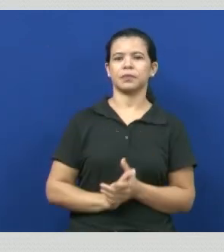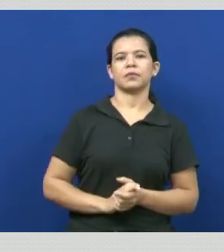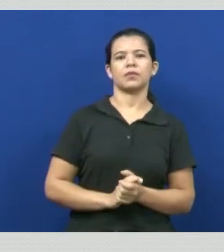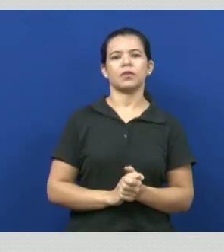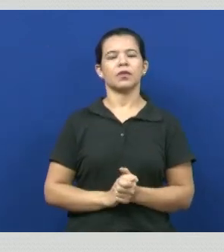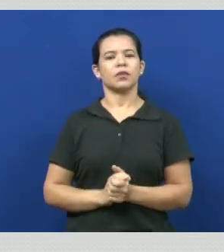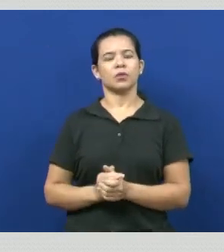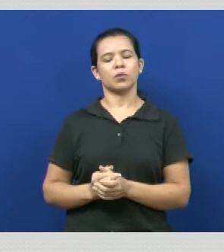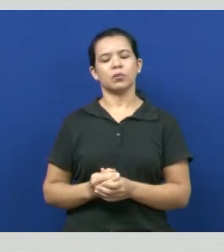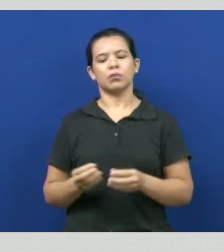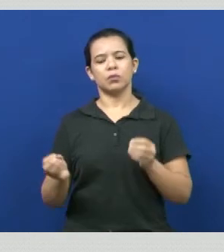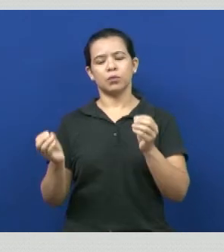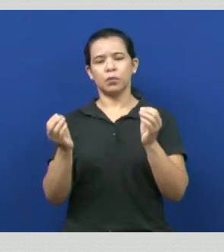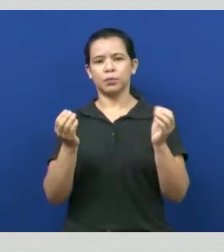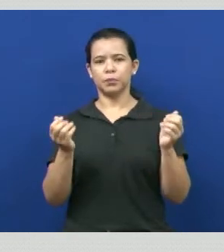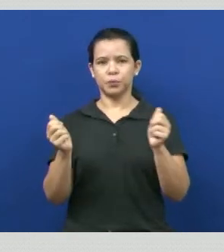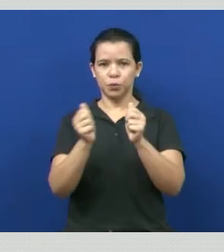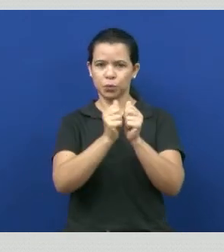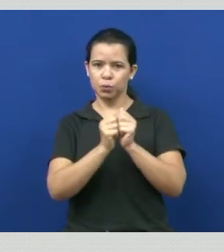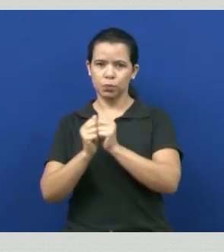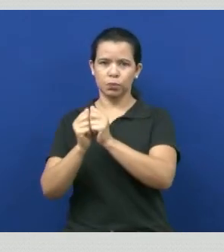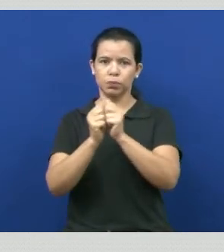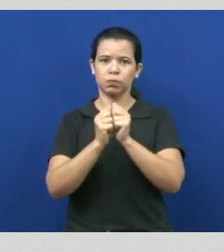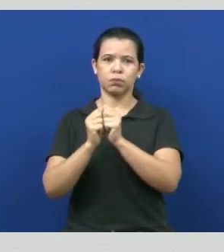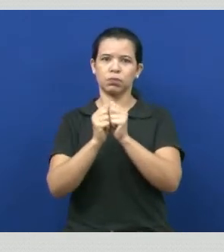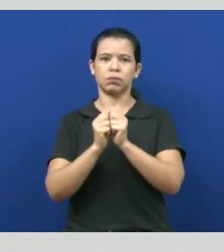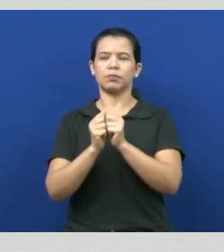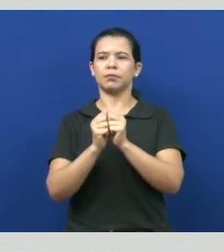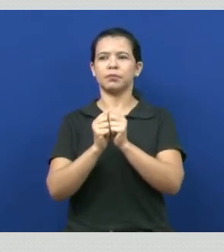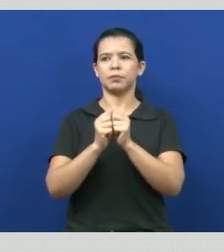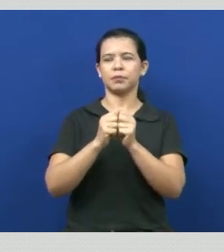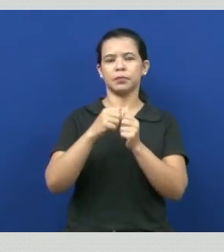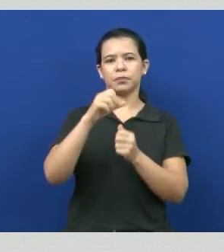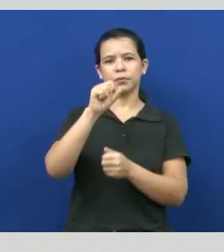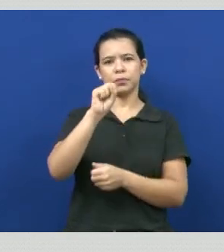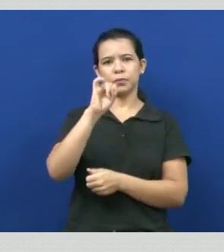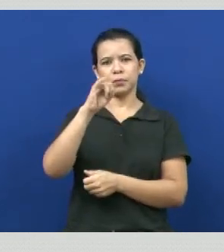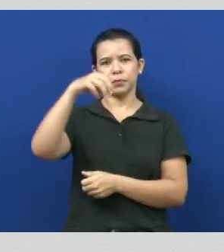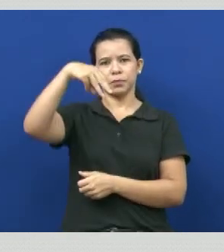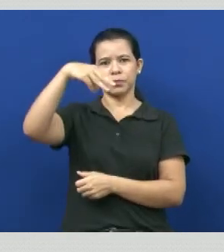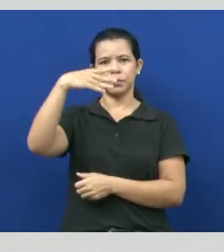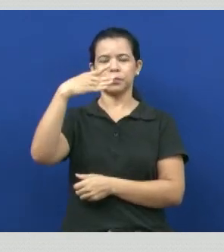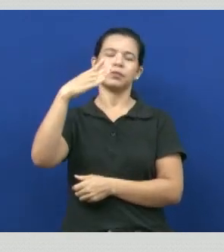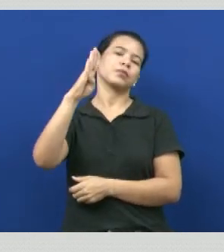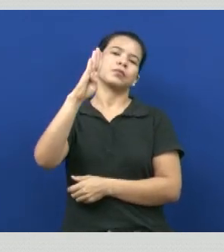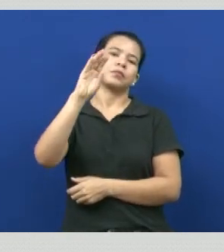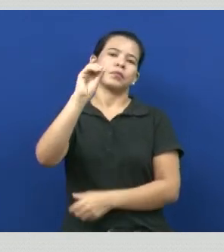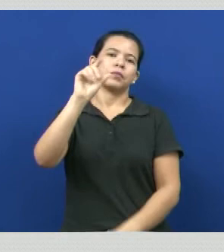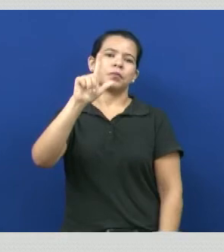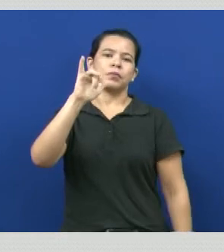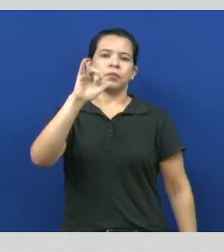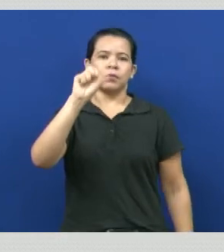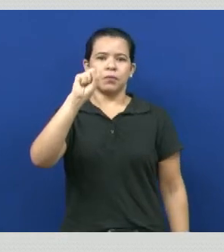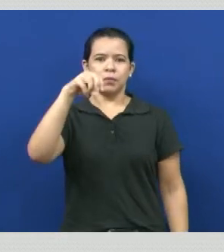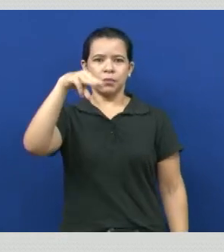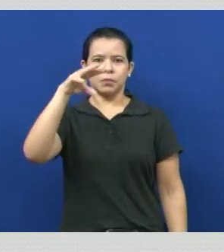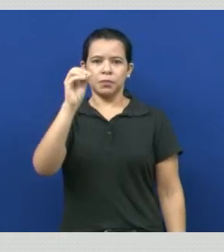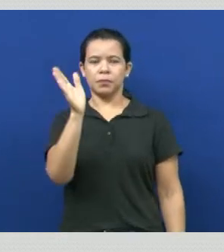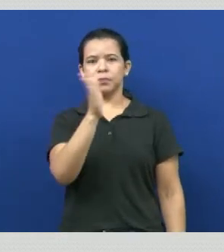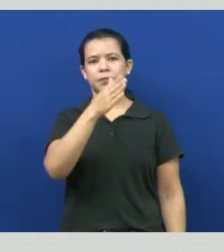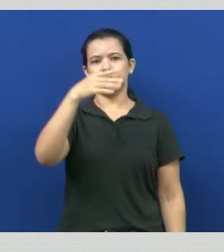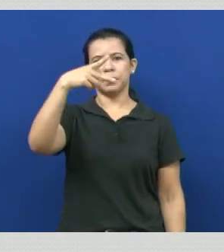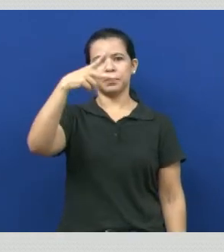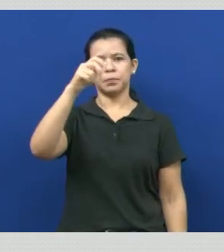com o simbolismo e o parnasianismo e apontou os problemas de nossa literatura, né, de nossa realidade cultural